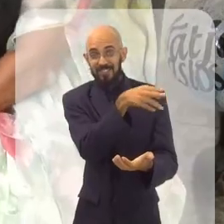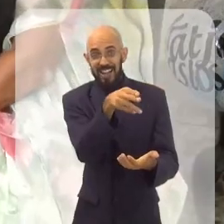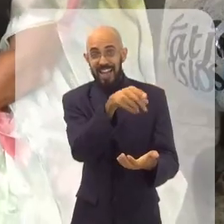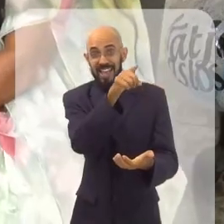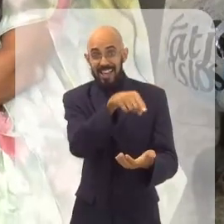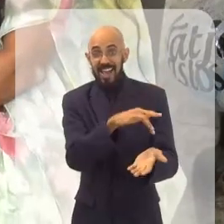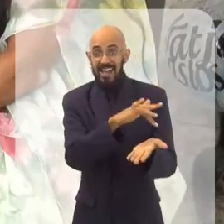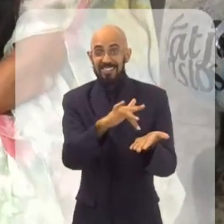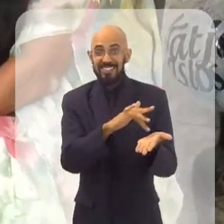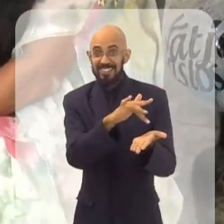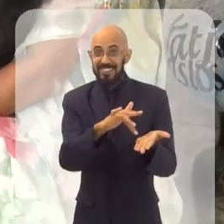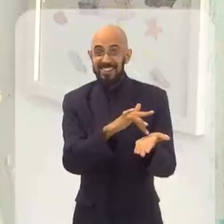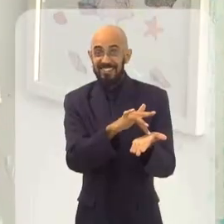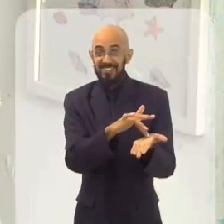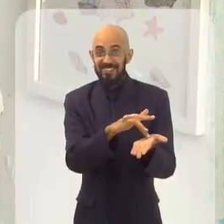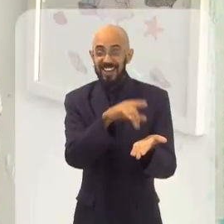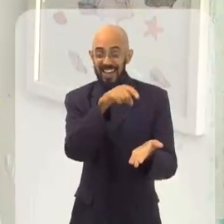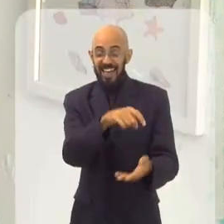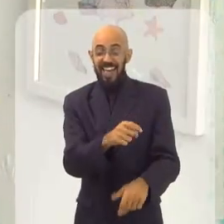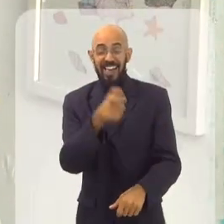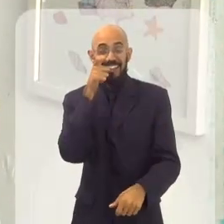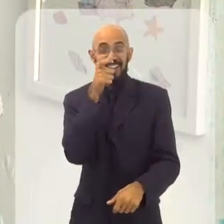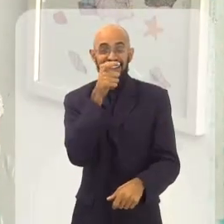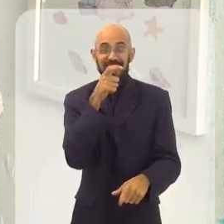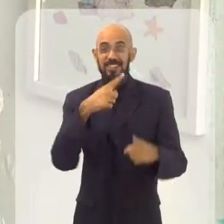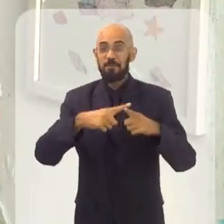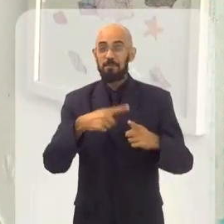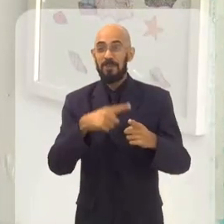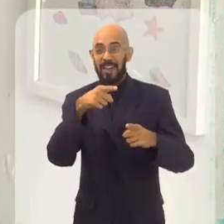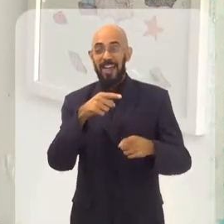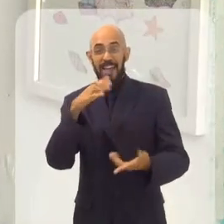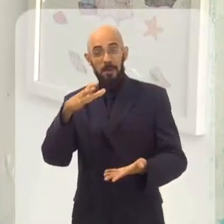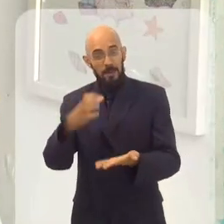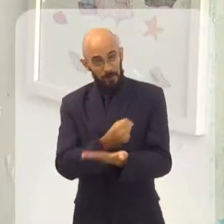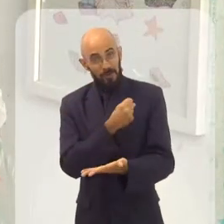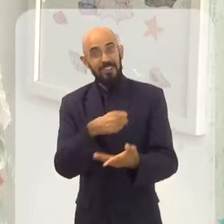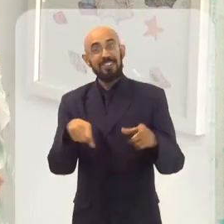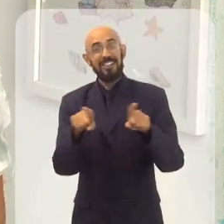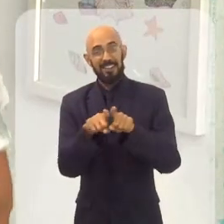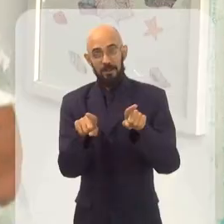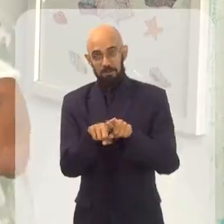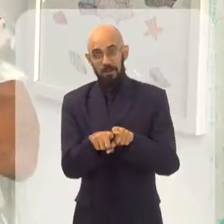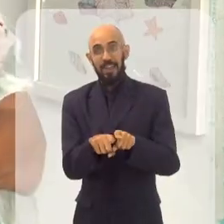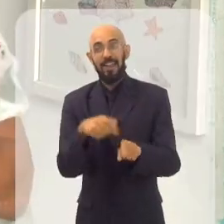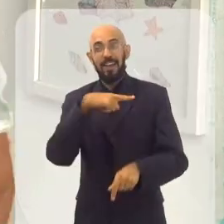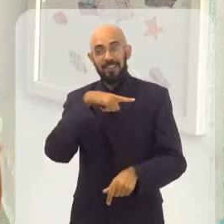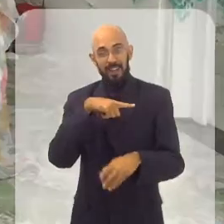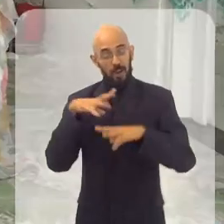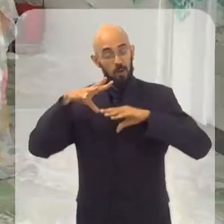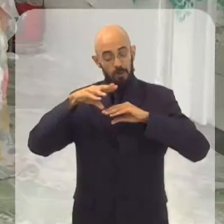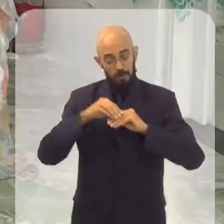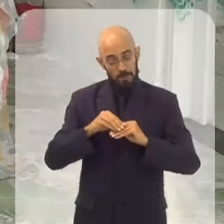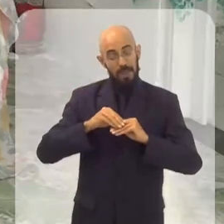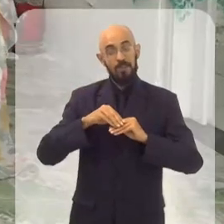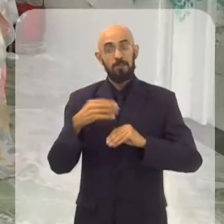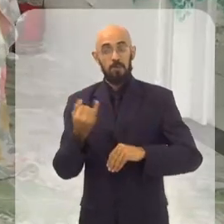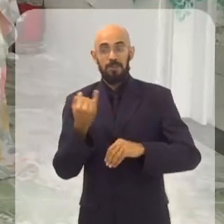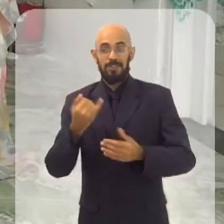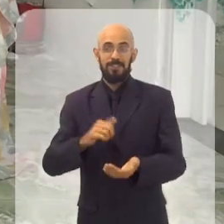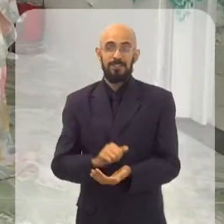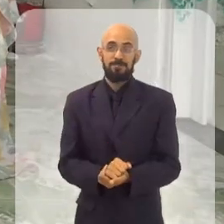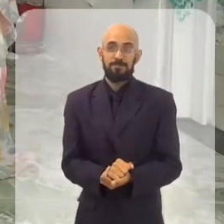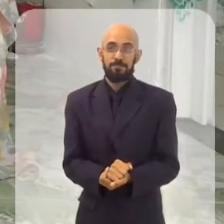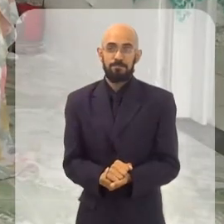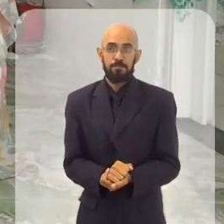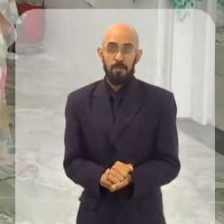era um cigano. Sim. Tá? Então, é interessante isso, porque conquista. Né? Eu acho que há um agregar. Muito interessante. E